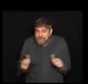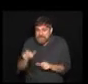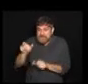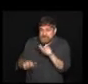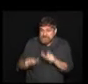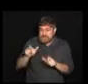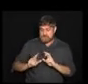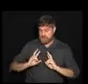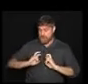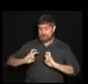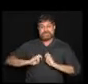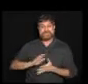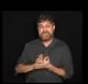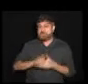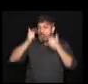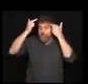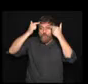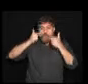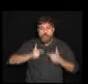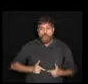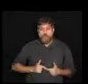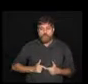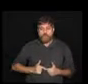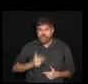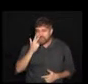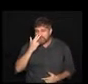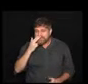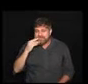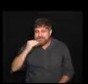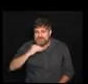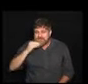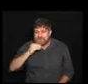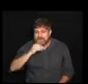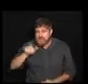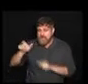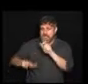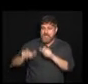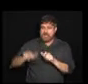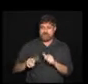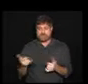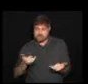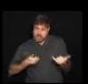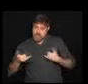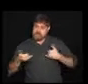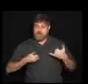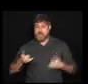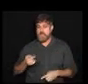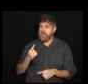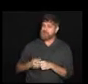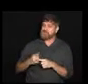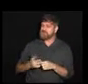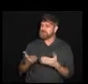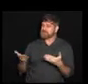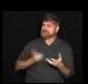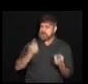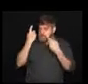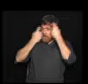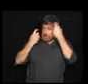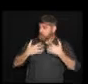casos são assintomáticos ou com sintomas brandos. Aí alguém pode dizer o seguinte, mas por que vocês estão